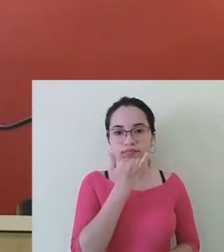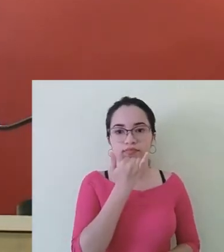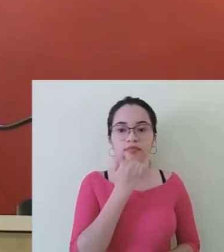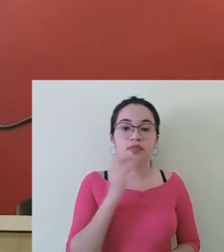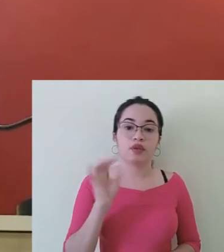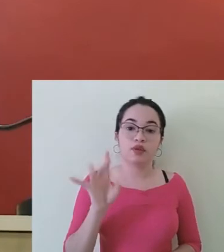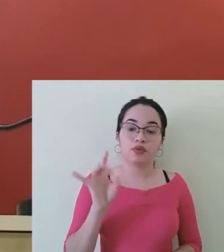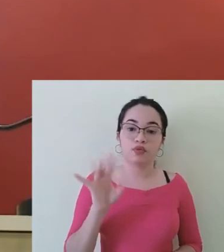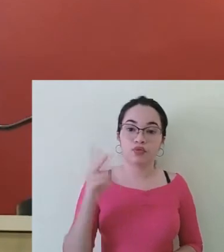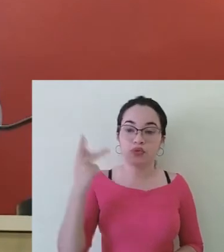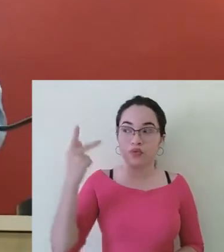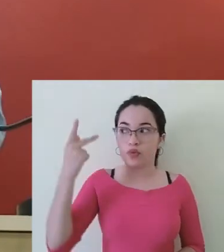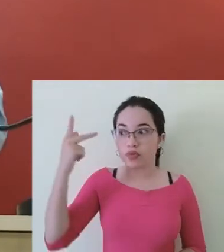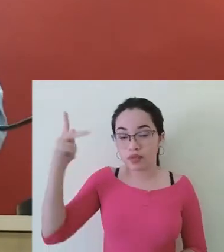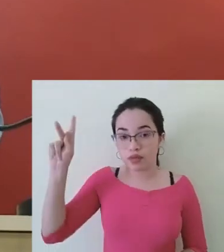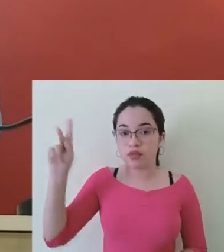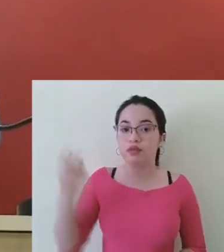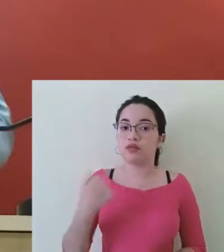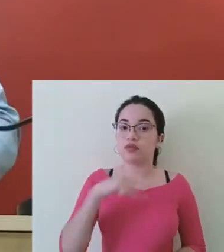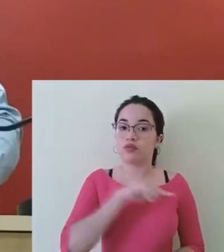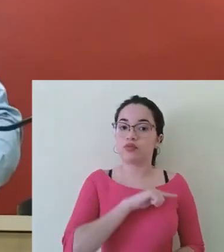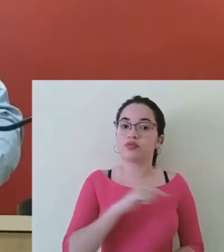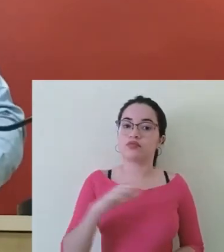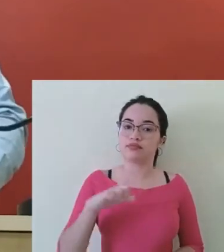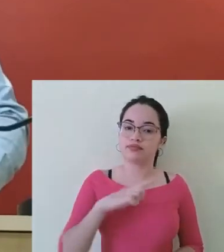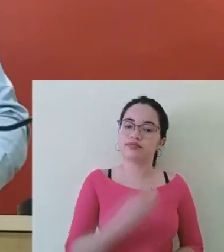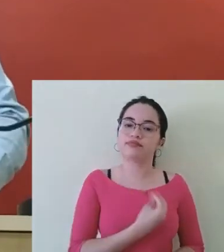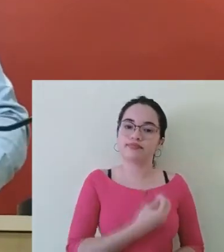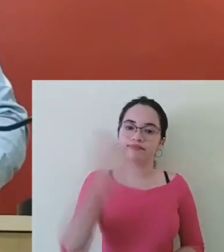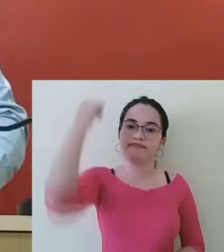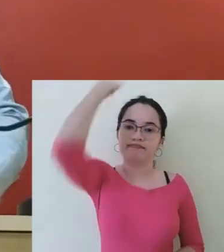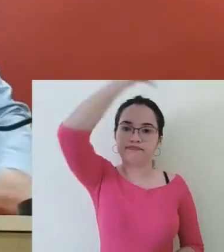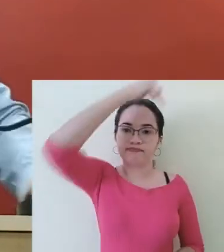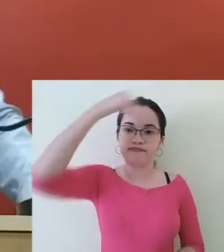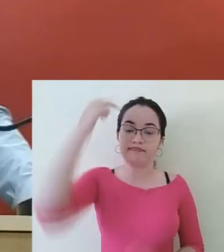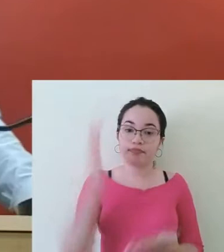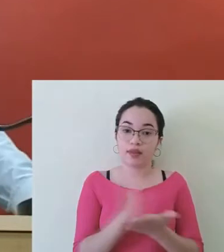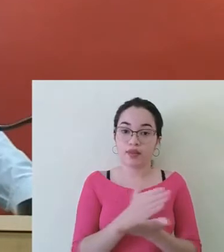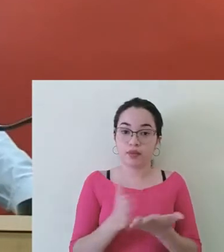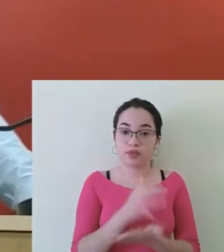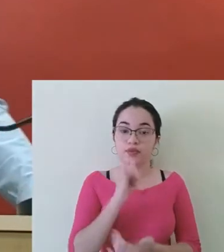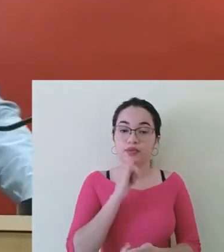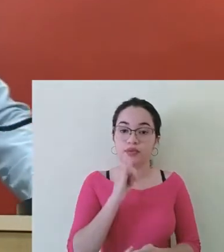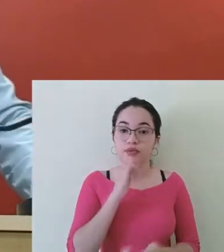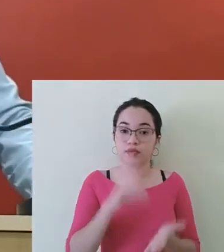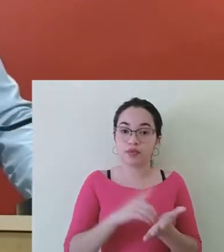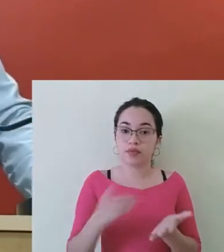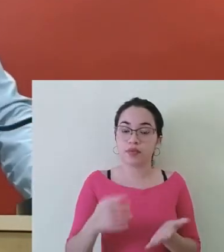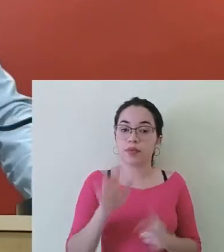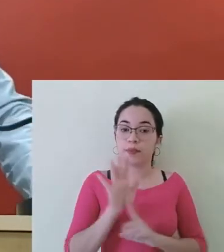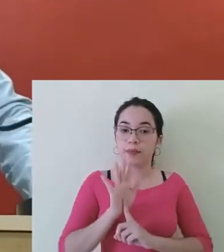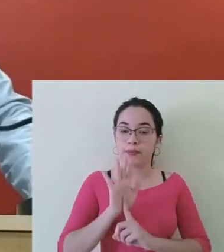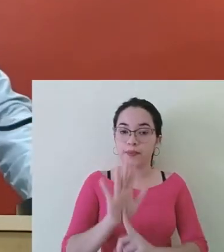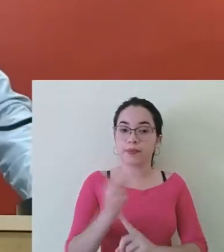perdoados, e só nele é que nós podemos viver uma vida de santidade. Alguns exemplos na Bíblia que